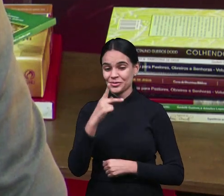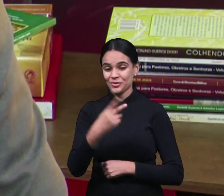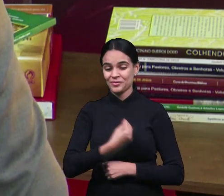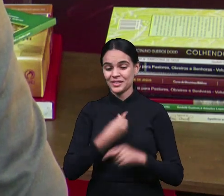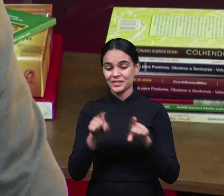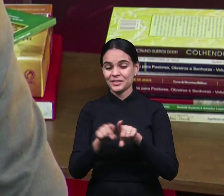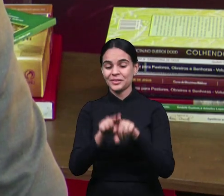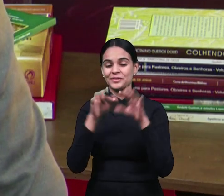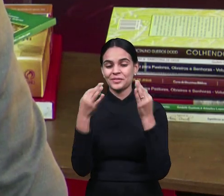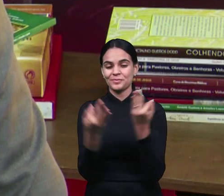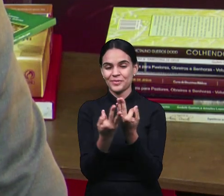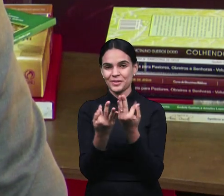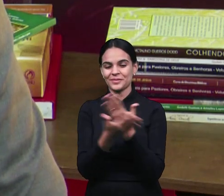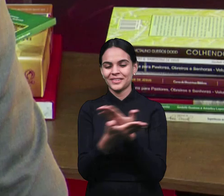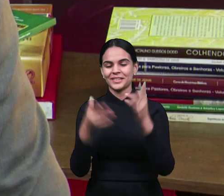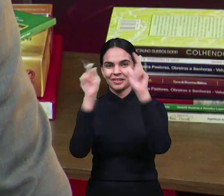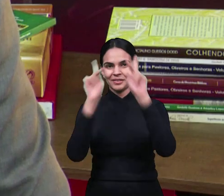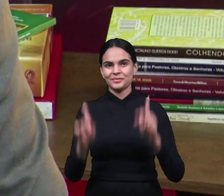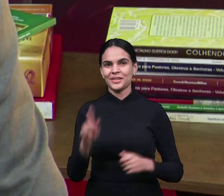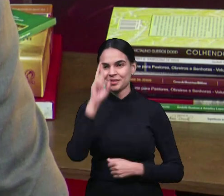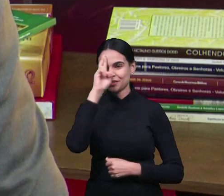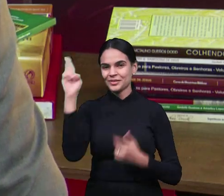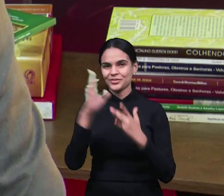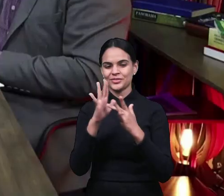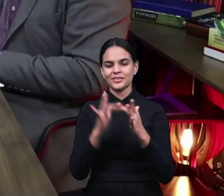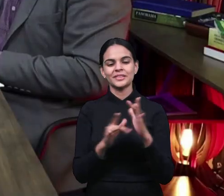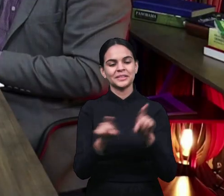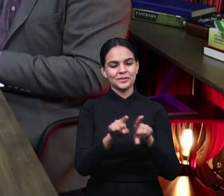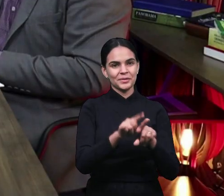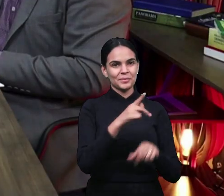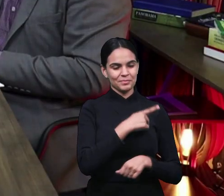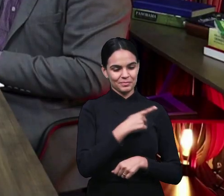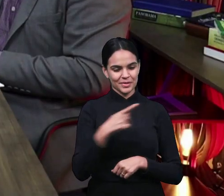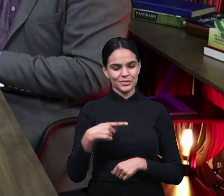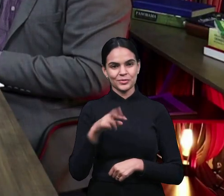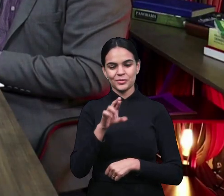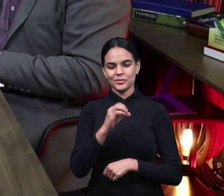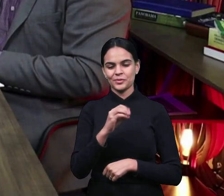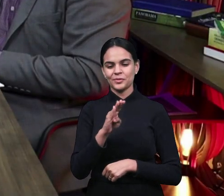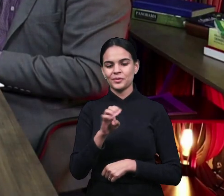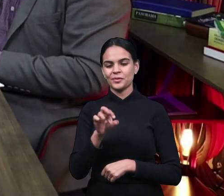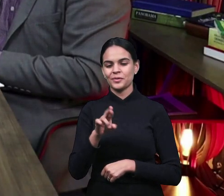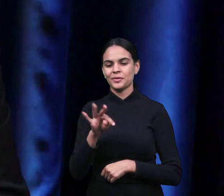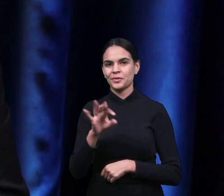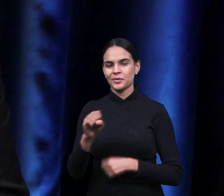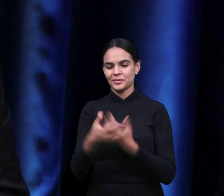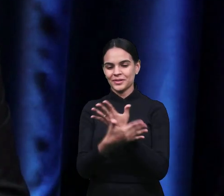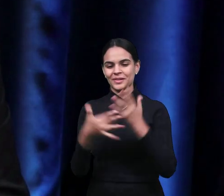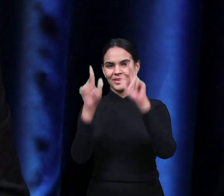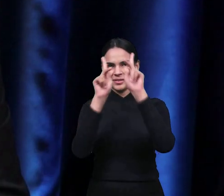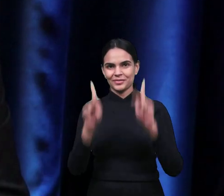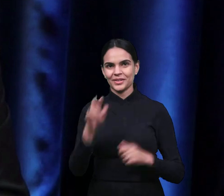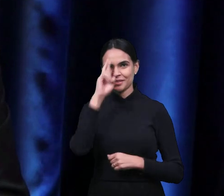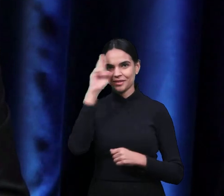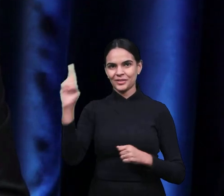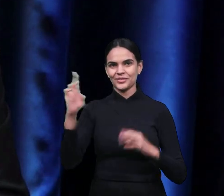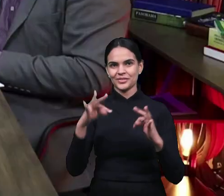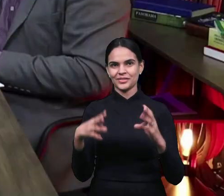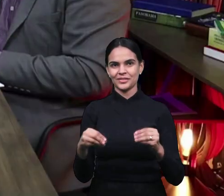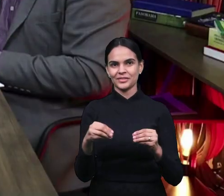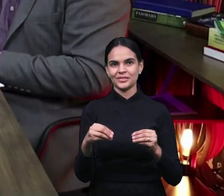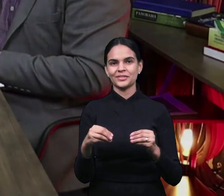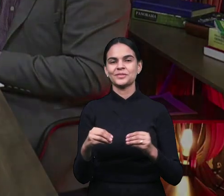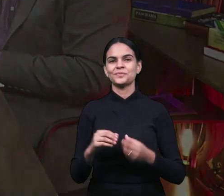isso sempre. A todos, a paz do Senhor Jesus, a paz do Senhor Pastor Roberto. A paz do Senhor Pastor Alex, a paz do Senhor a todos.